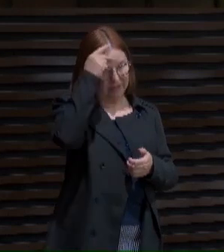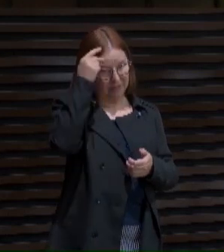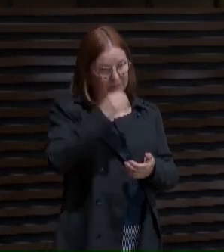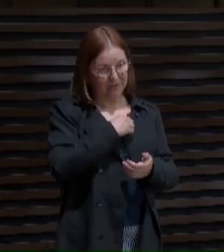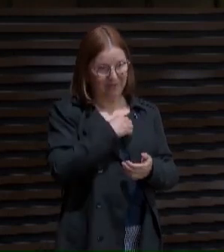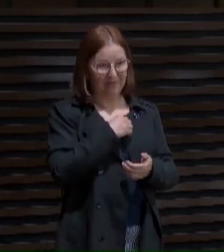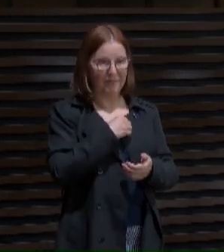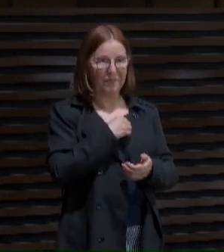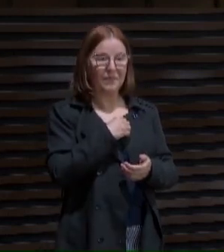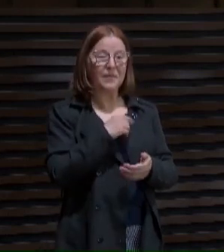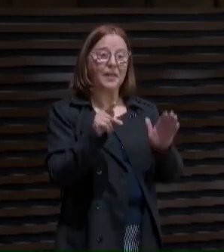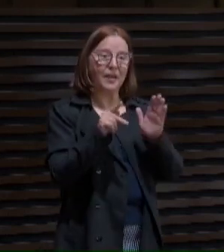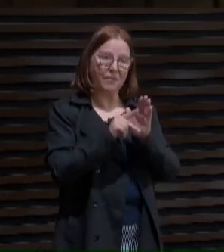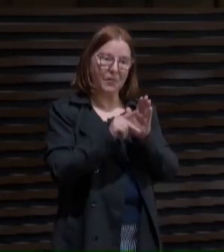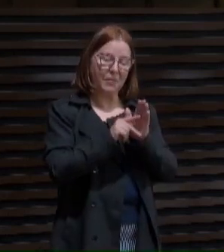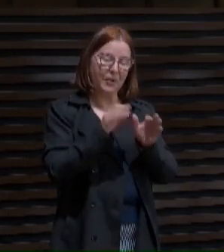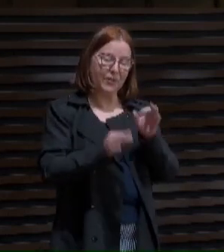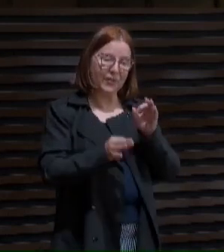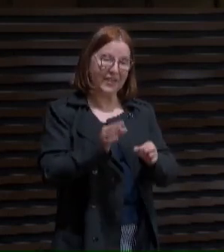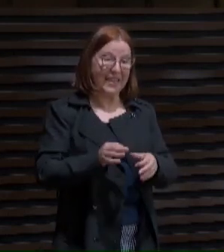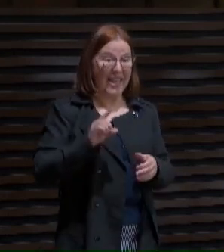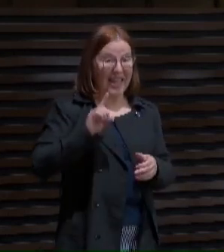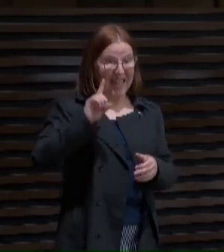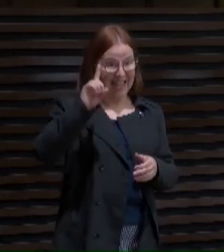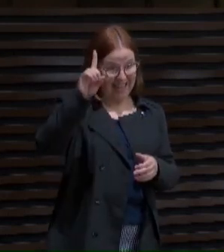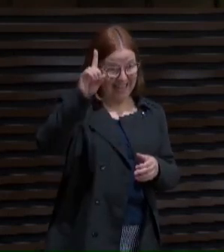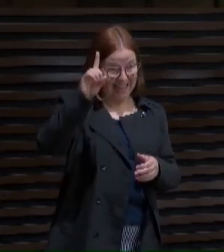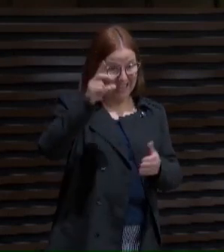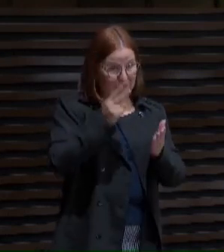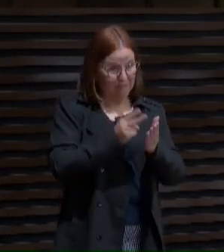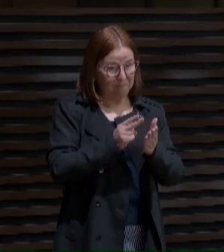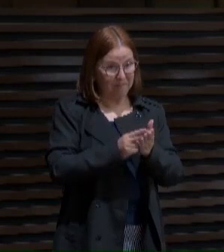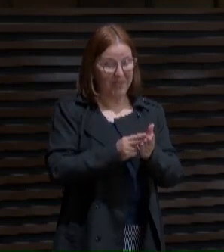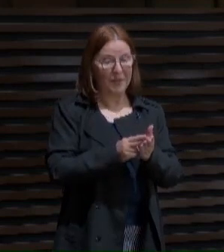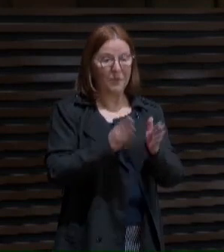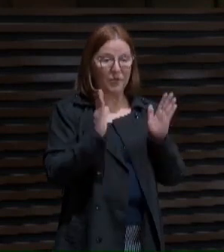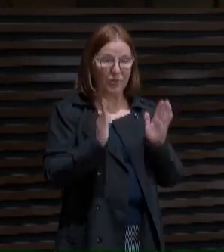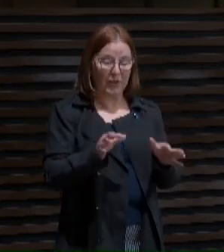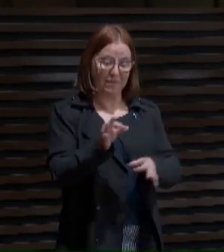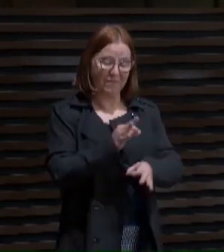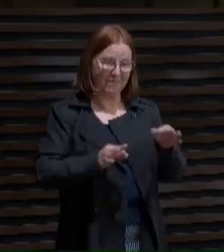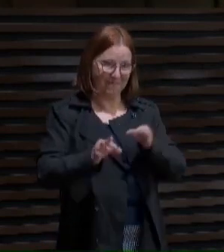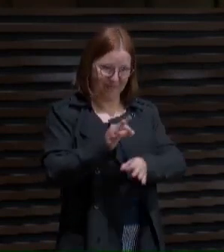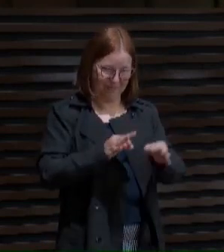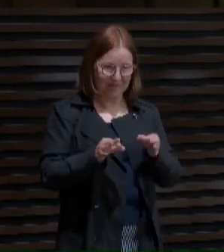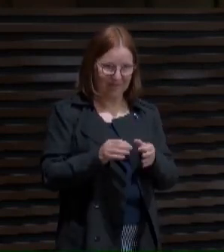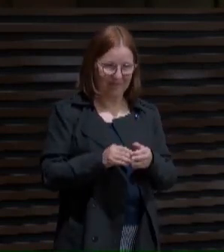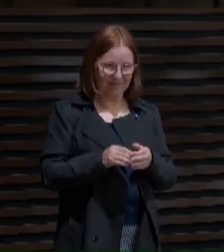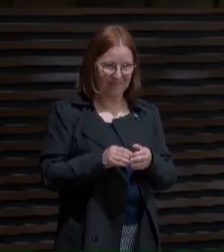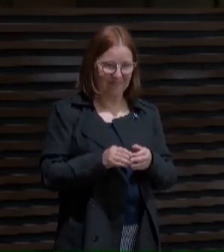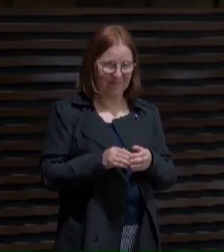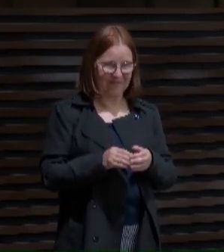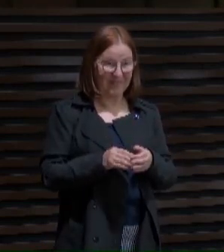a própria justiça que Ele mesmo providencia. Então, é só o nosso